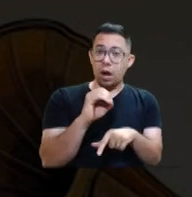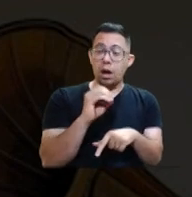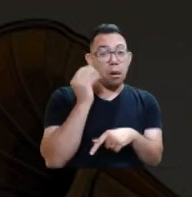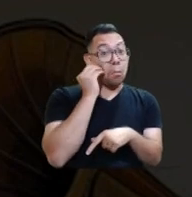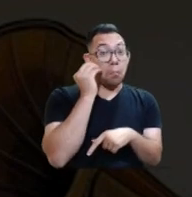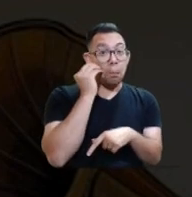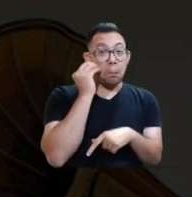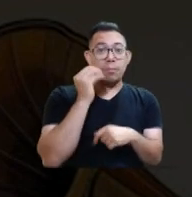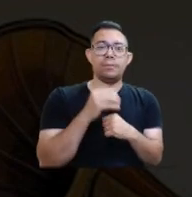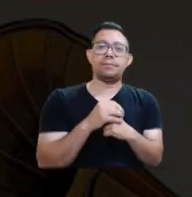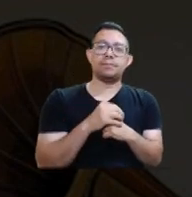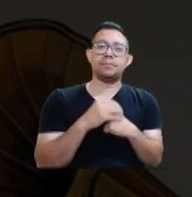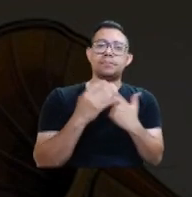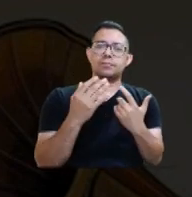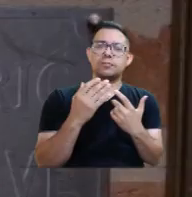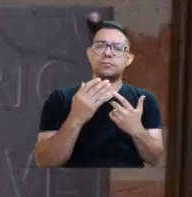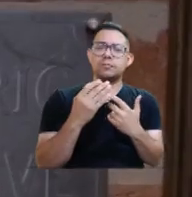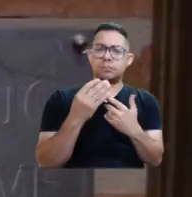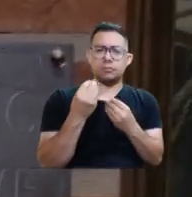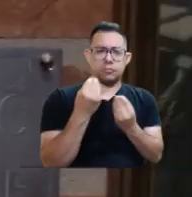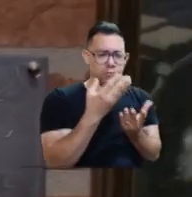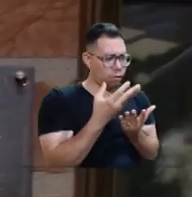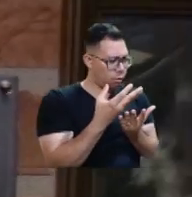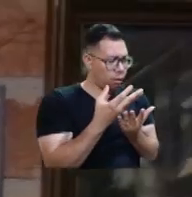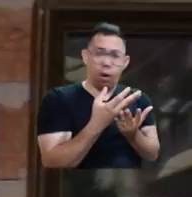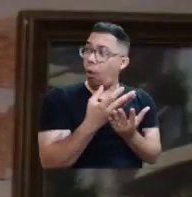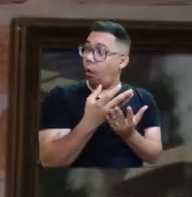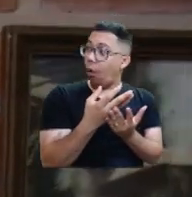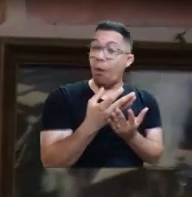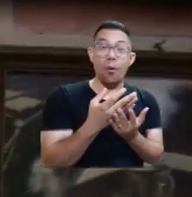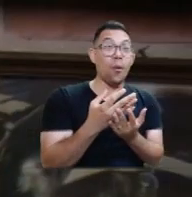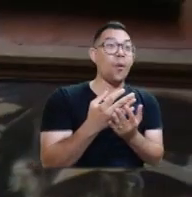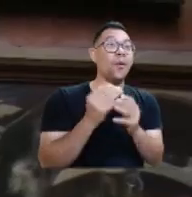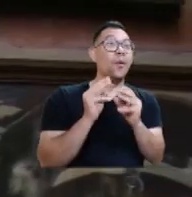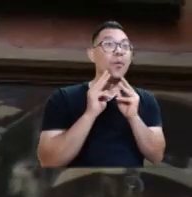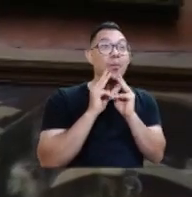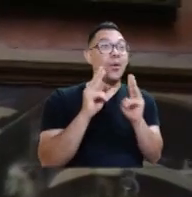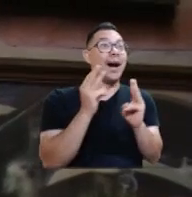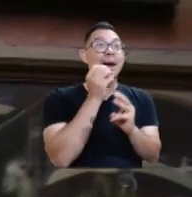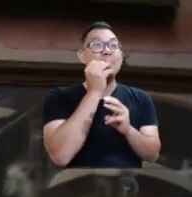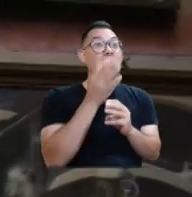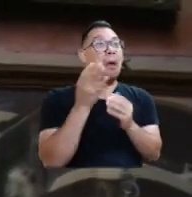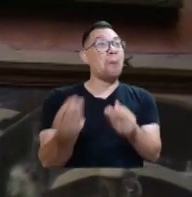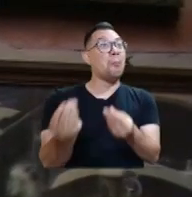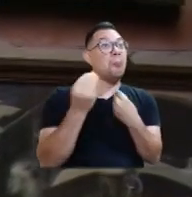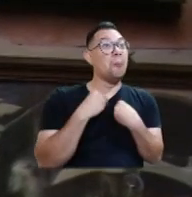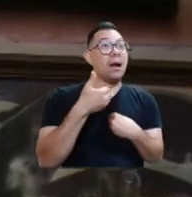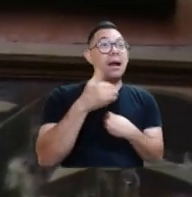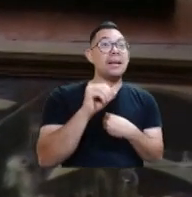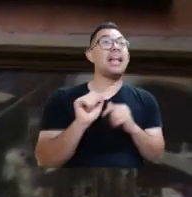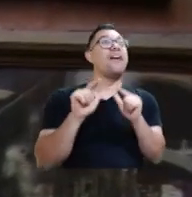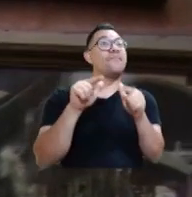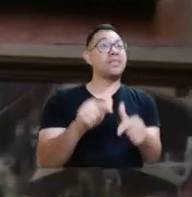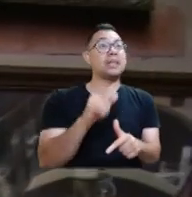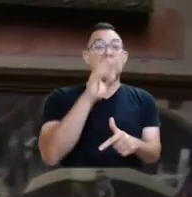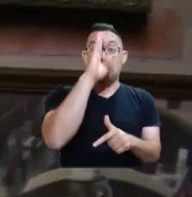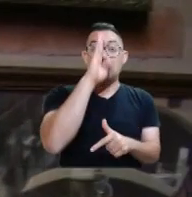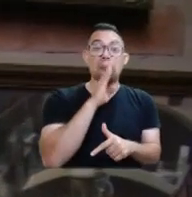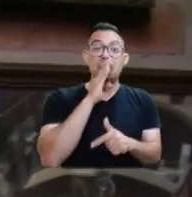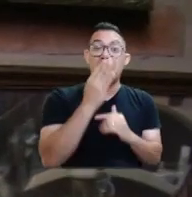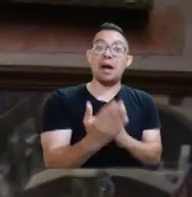fitas de filme virgem. E eu vou dar para você. Eu falei, começou bem, né? Então começou com